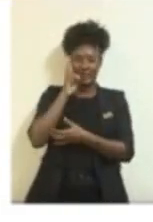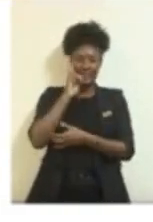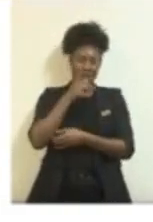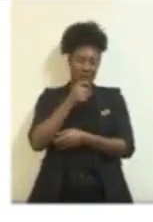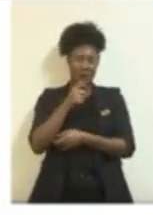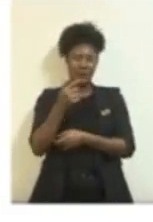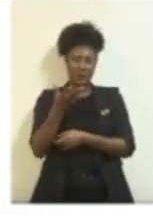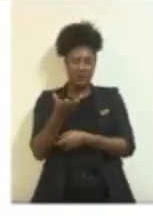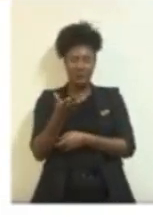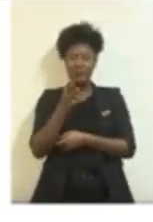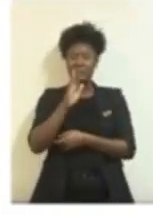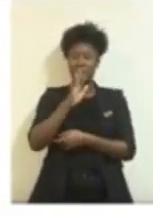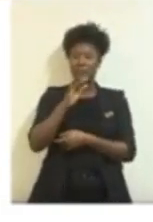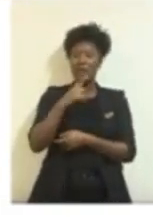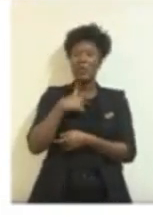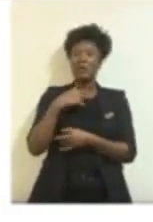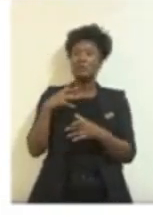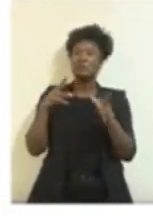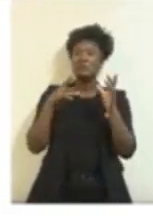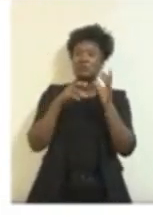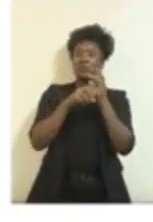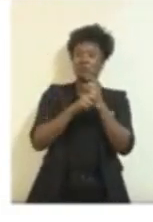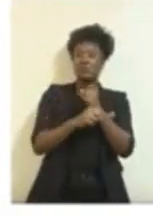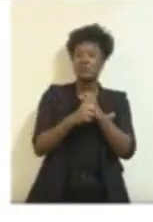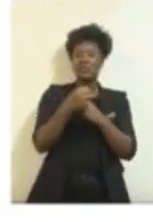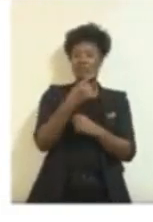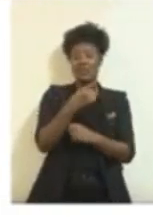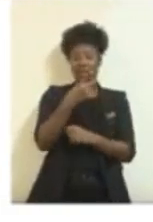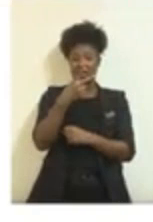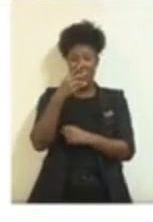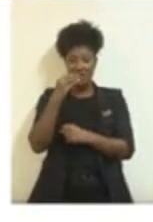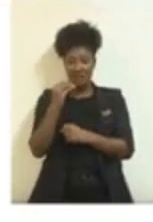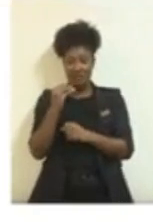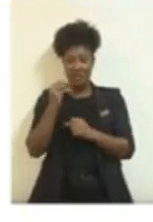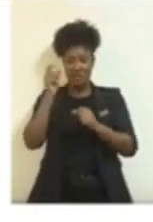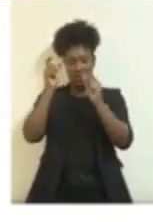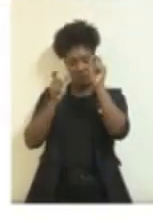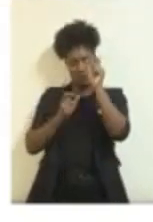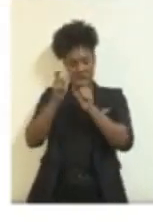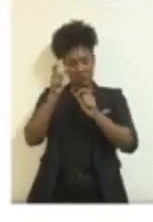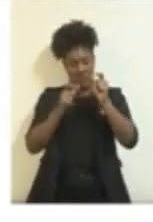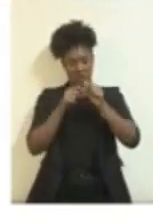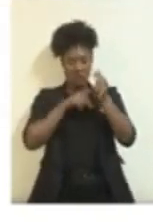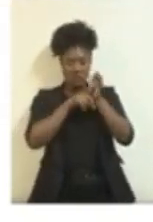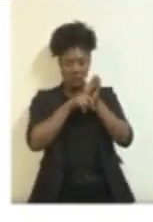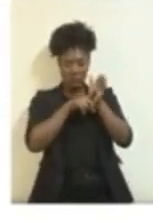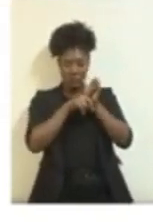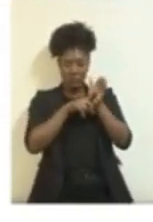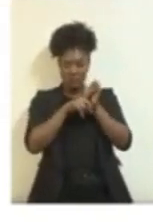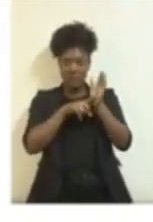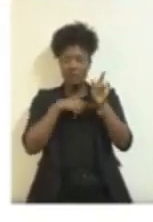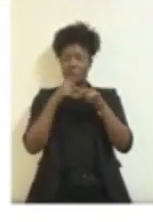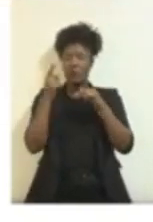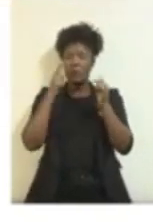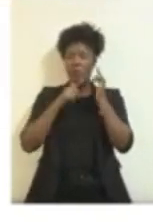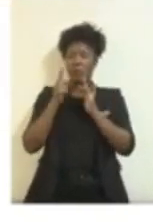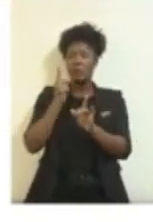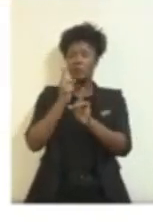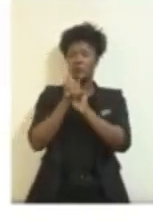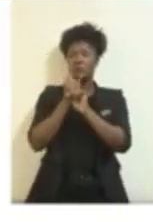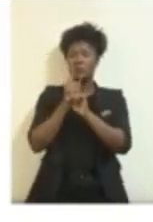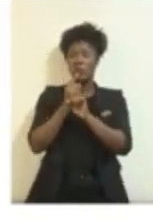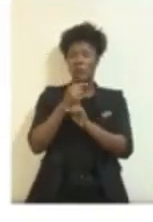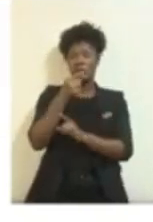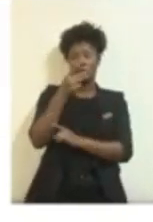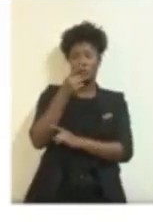Mas então a gente juntou, acho que 120 especialistas dos mais diversos grupos, e então a gente chegou a esse número de 12.500